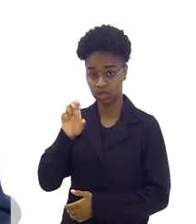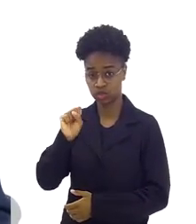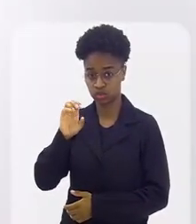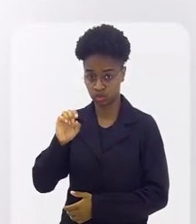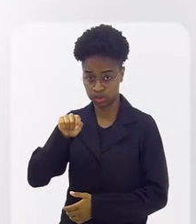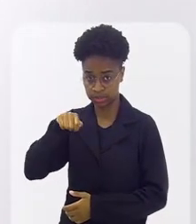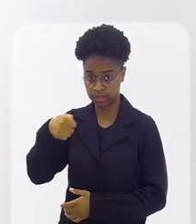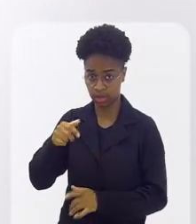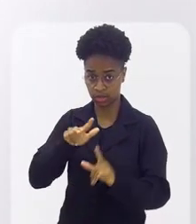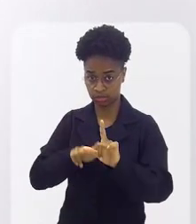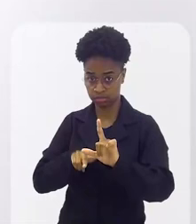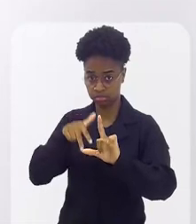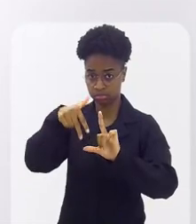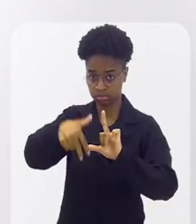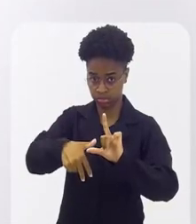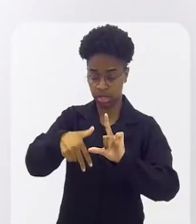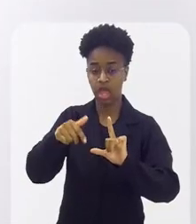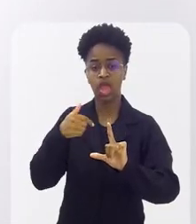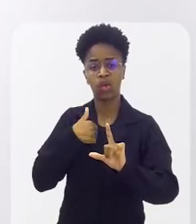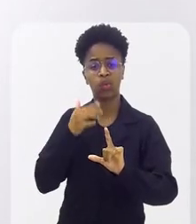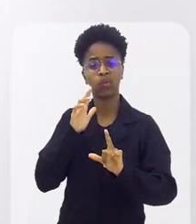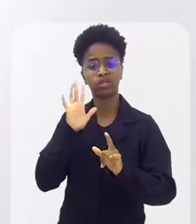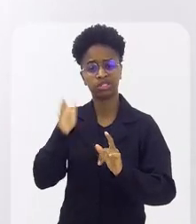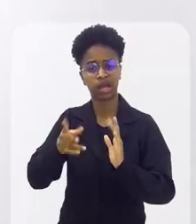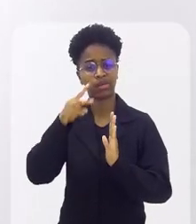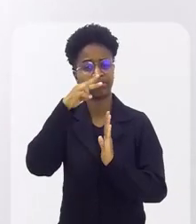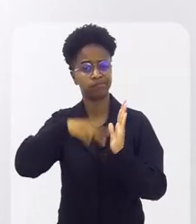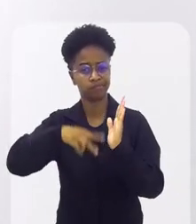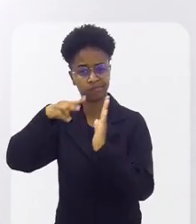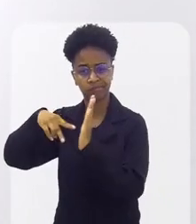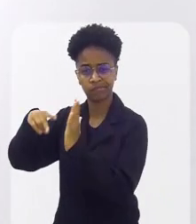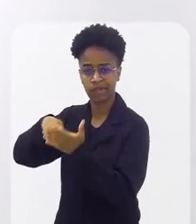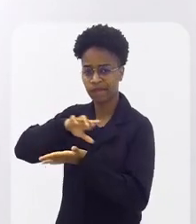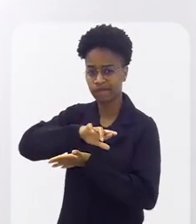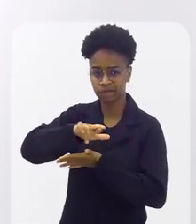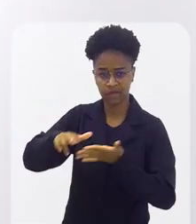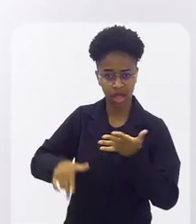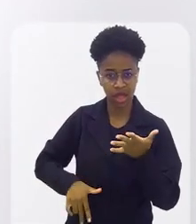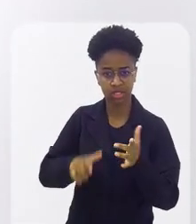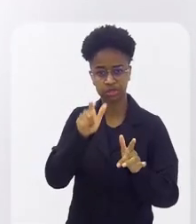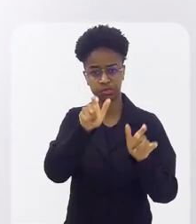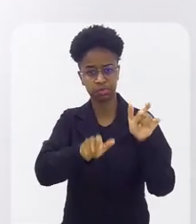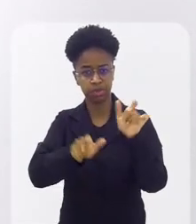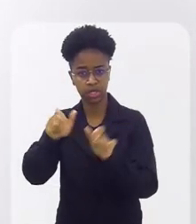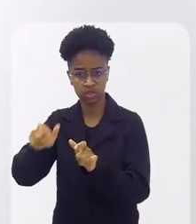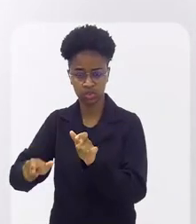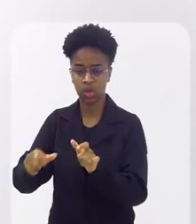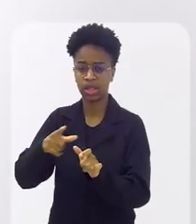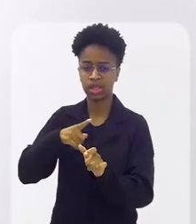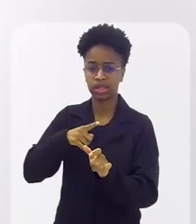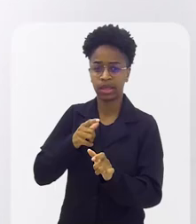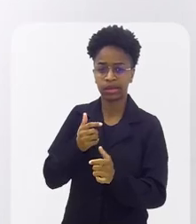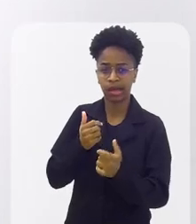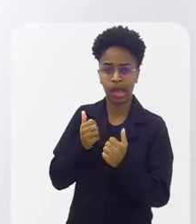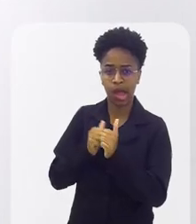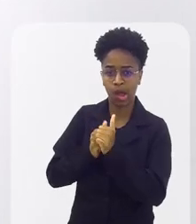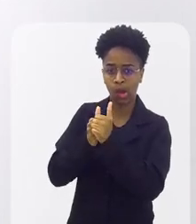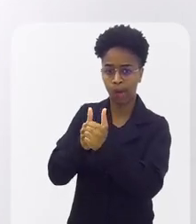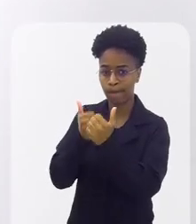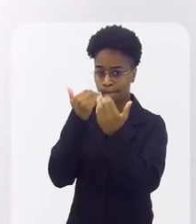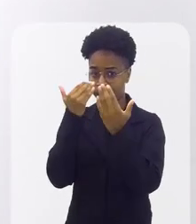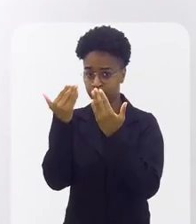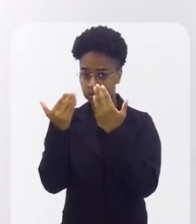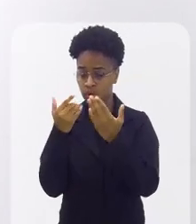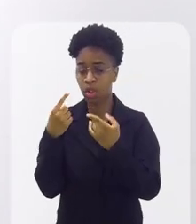Tem pessoas, inclusive, eu já li várias matérias de pessoas que estão com